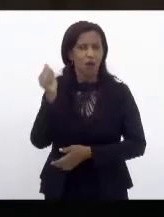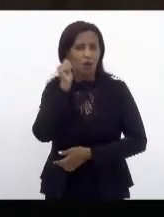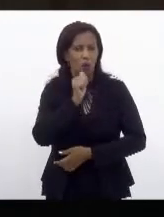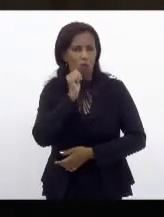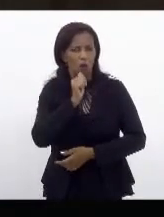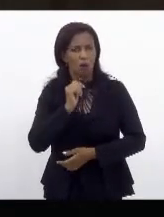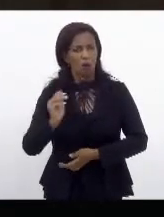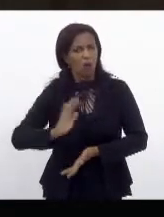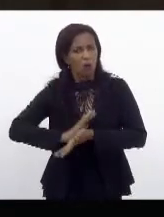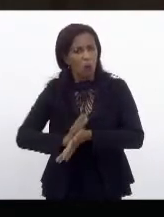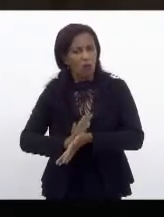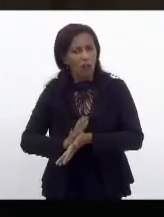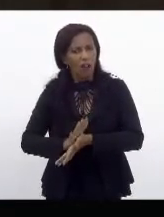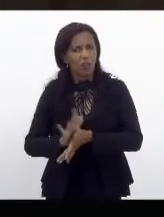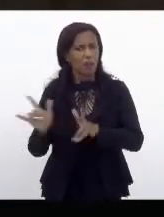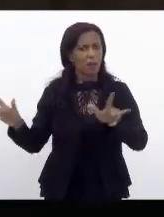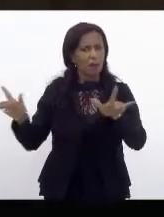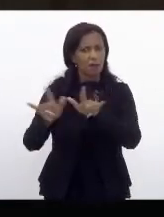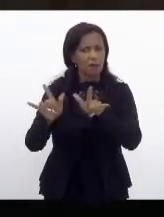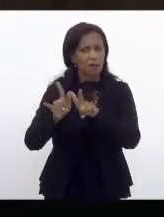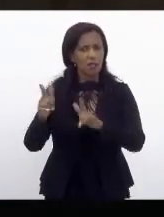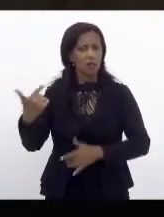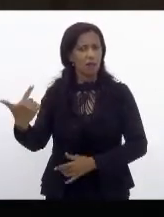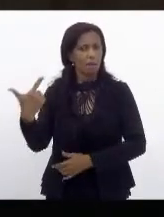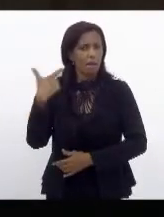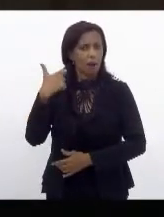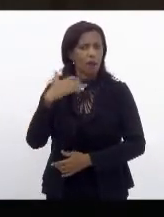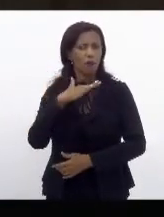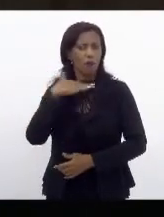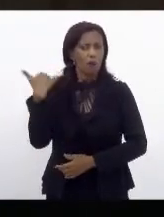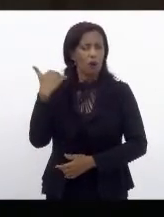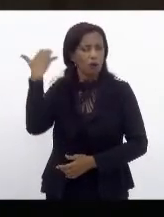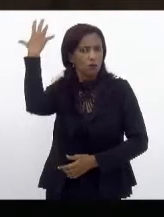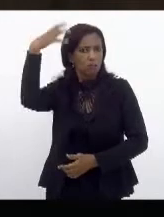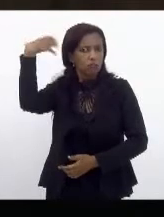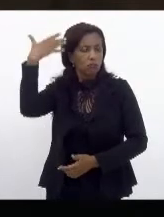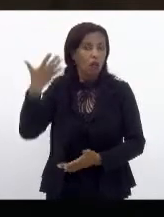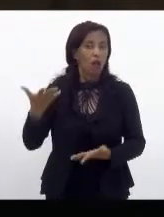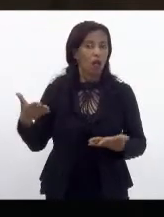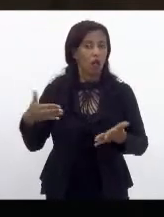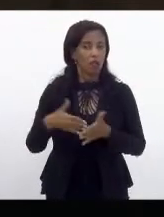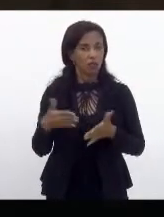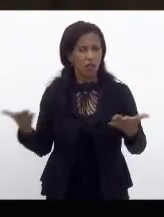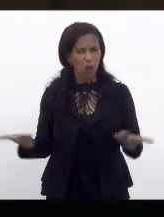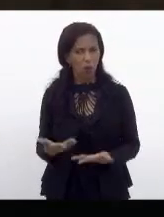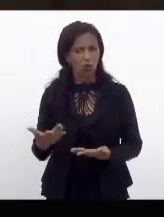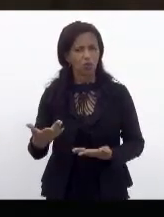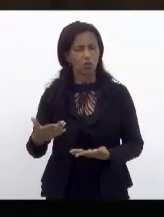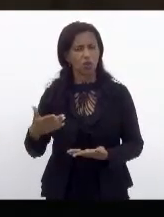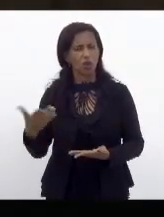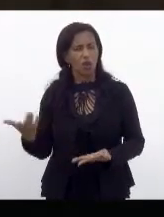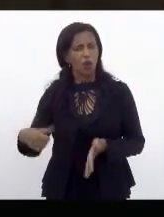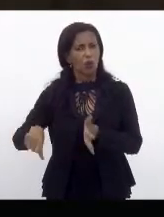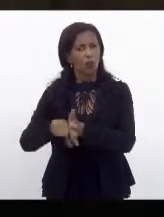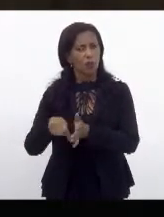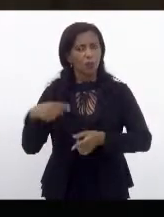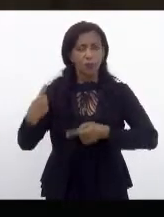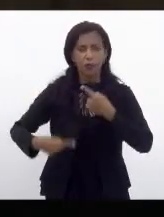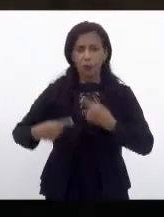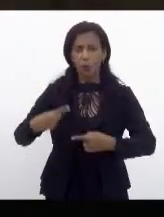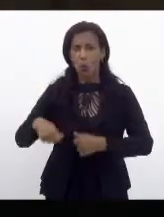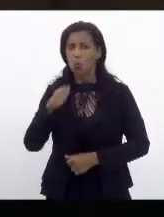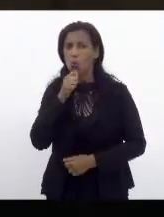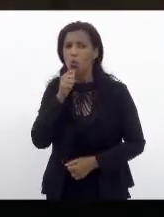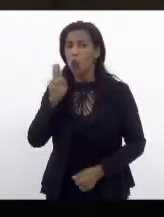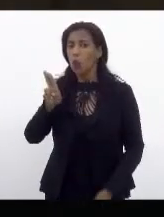barbaramente assassinada pelas milícias do estado do Rio de Janeiro e que até hoje é um crime político que não tem o